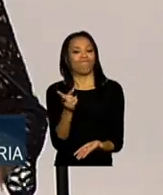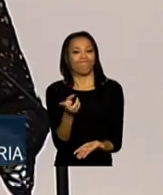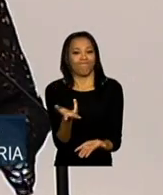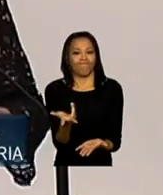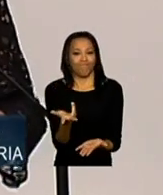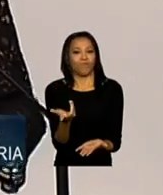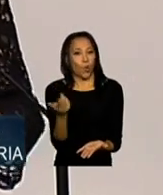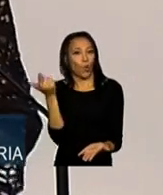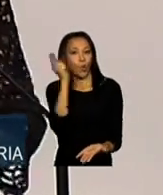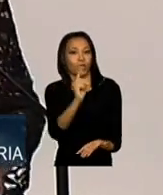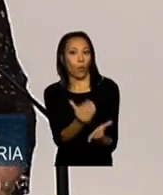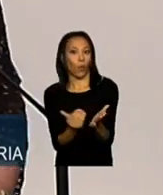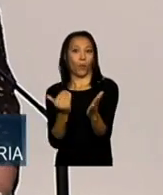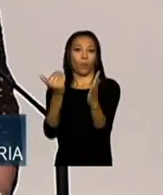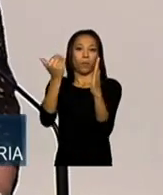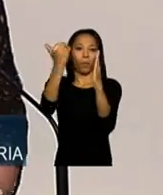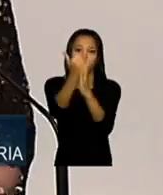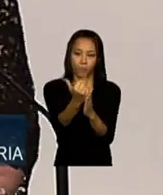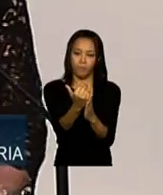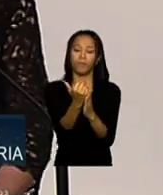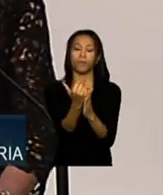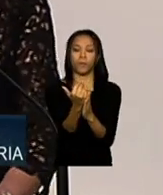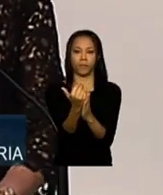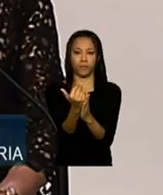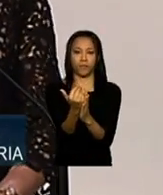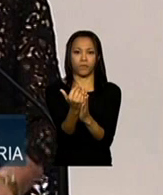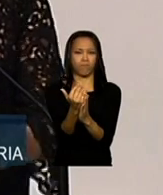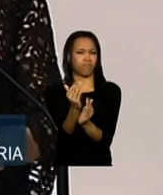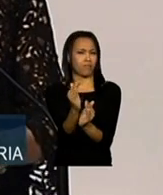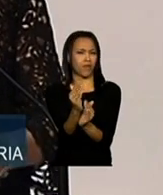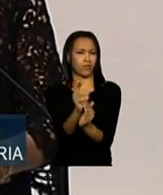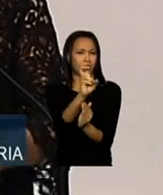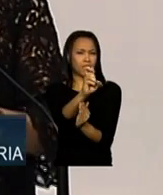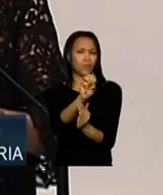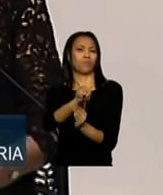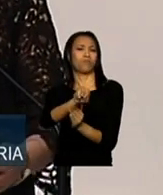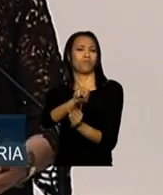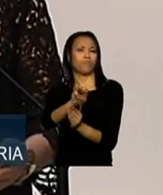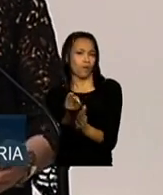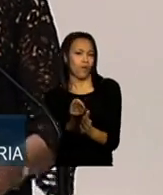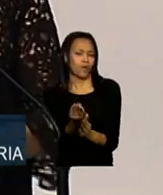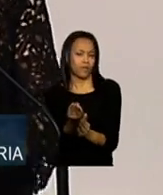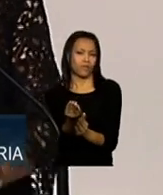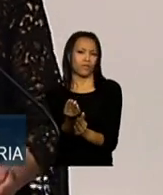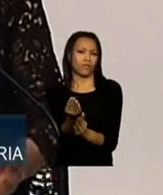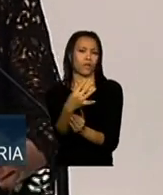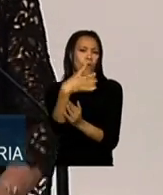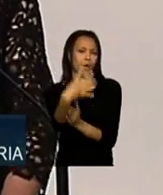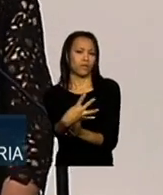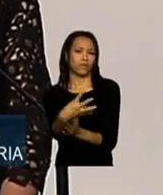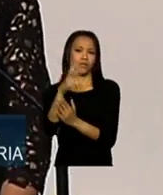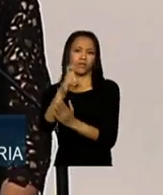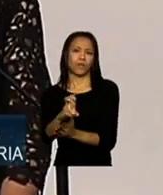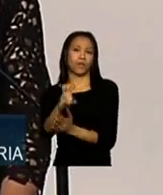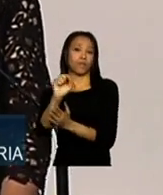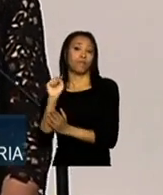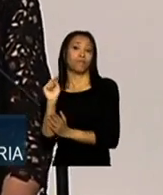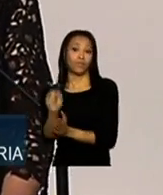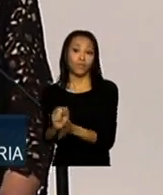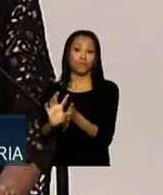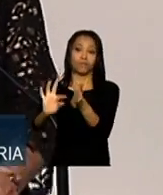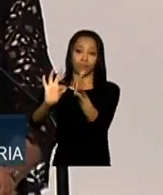praticamente passamos um pouco dos 5 milhões, são 5 milhões 450 mil